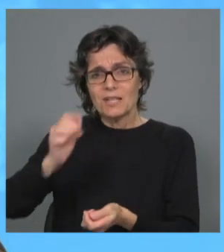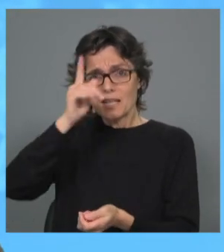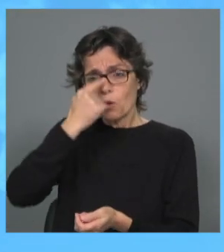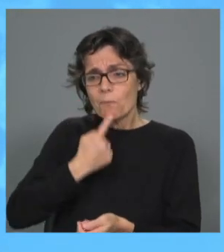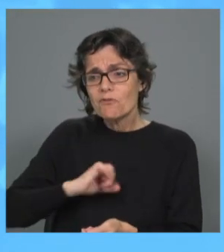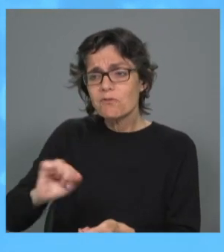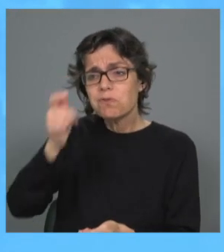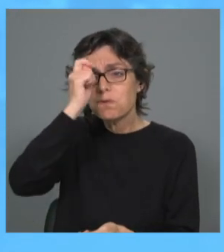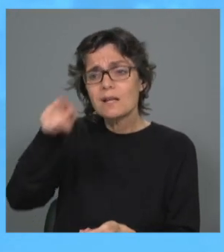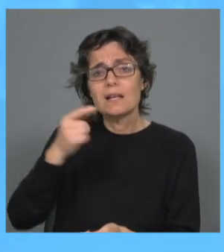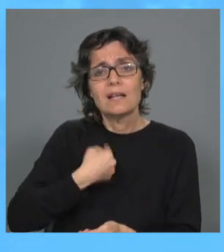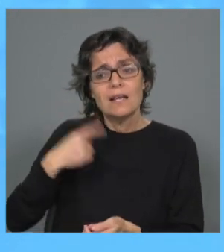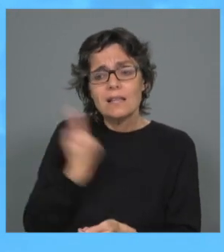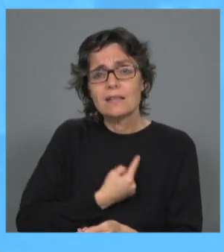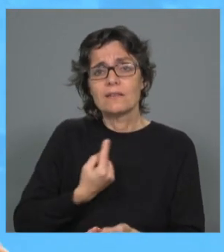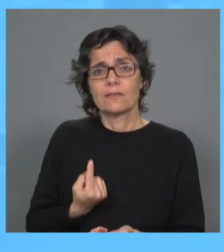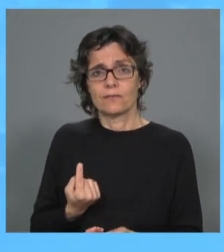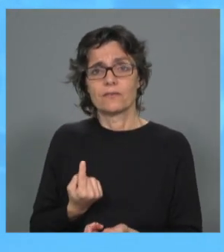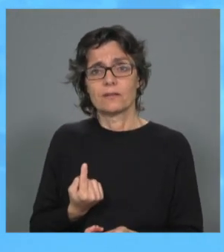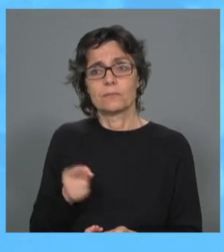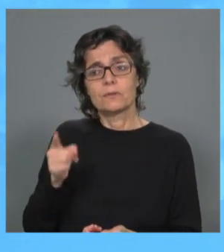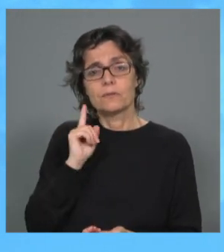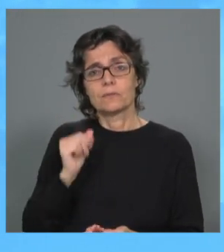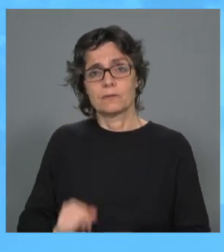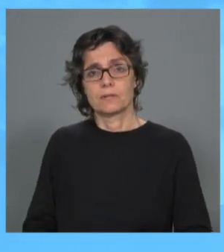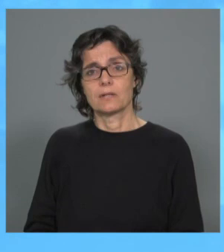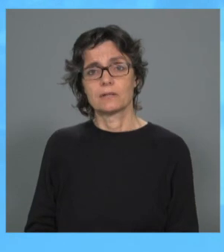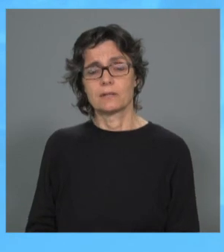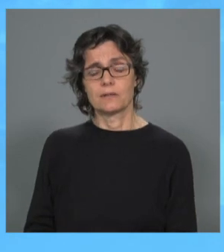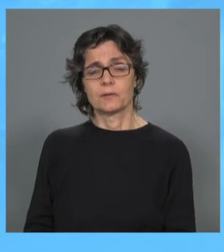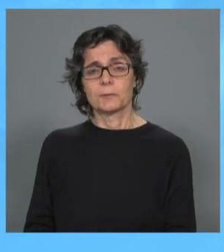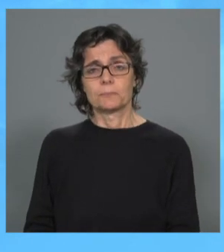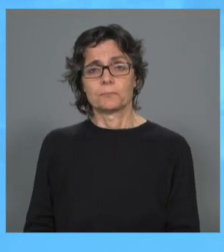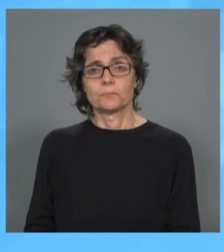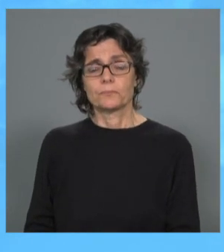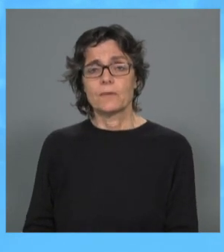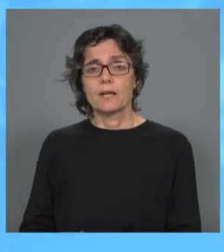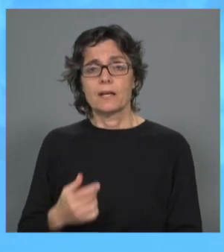penso que isto que é muito... Esta proximidade e esta familiaridade, onde a pessoa se sinta que tem lugar